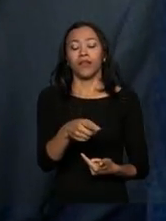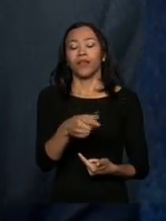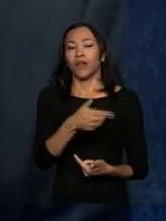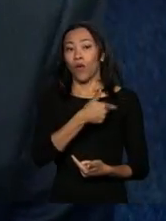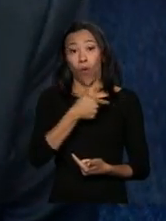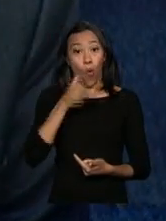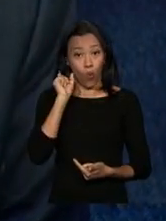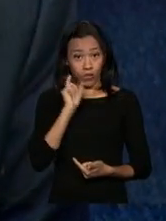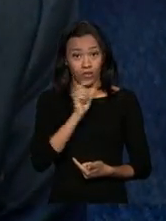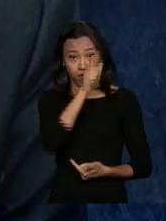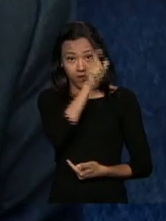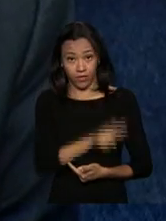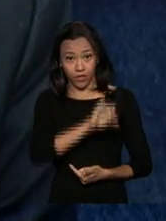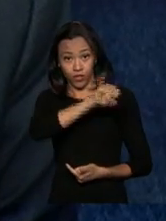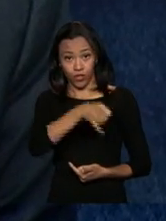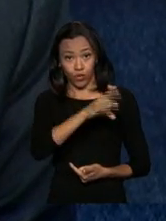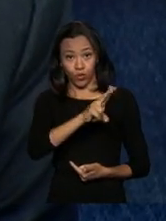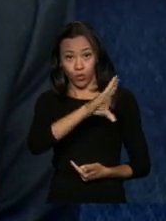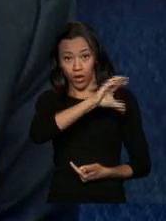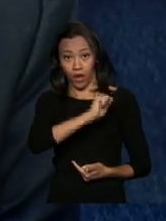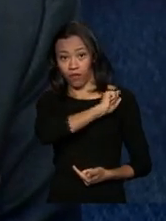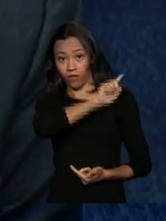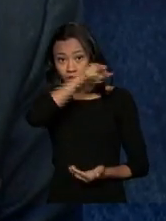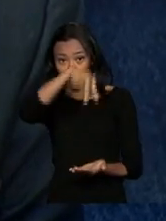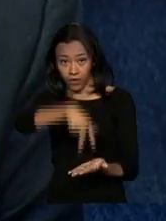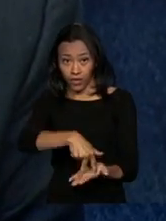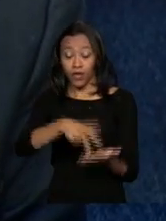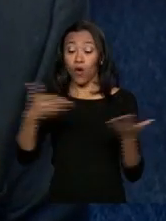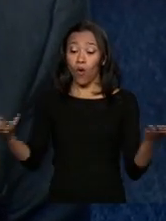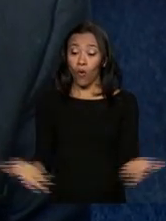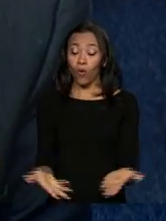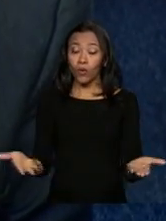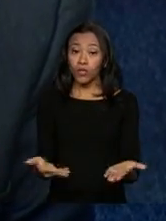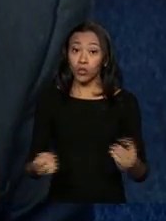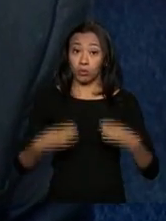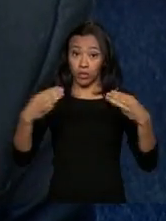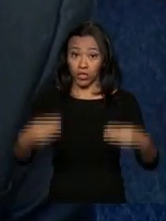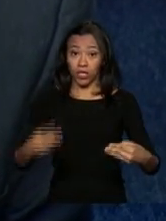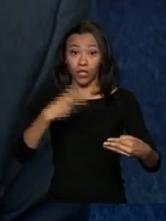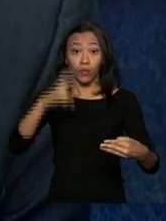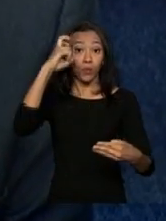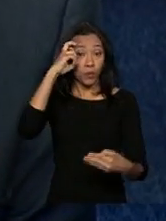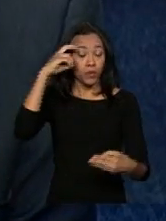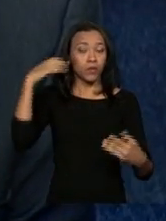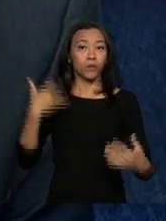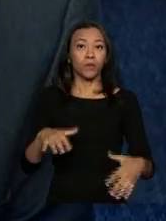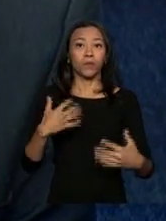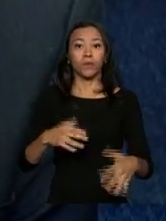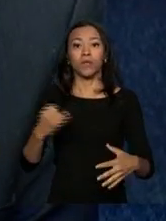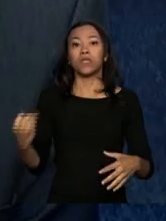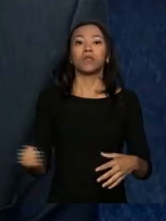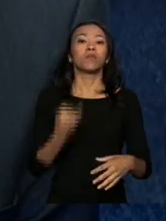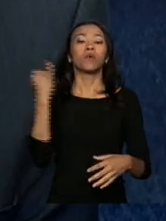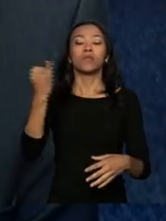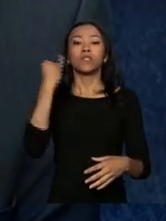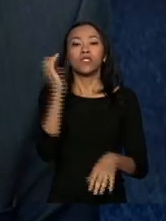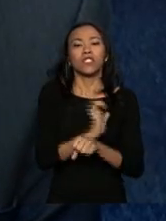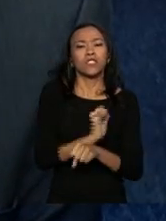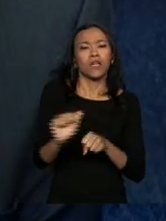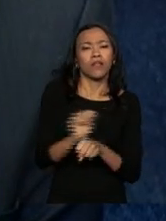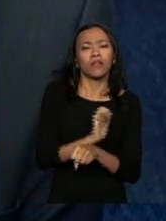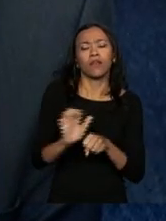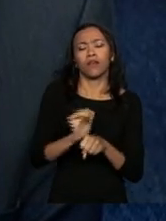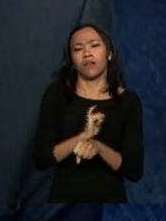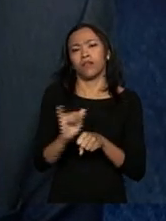aqui porque o ministério das Comunicações pro ministério da cultura hoje um dos Ministérios principais na estratégia Nossa de escala